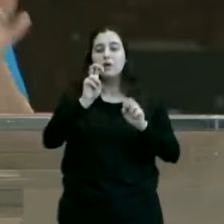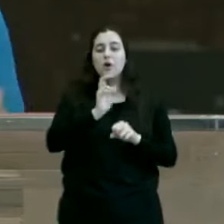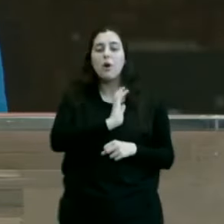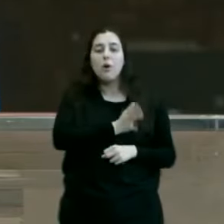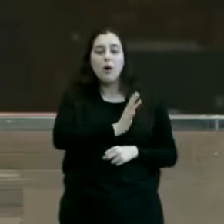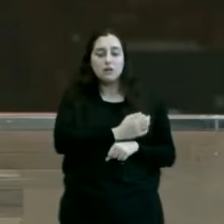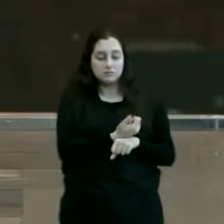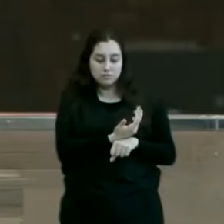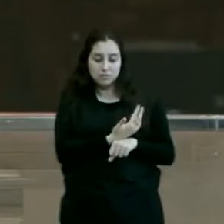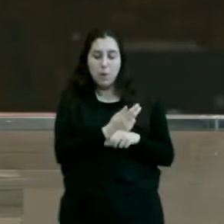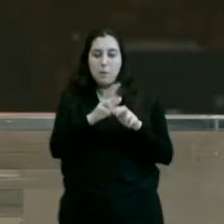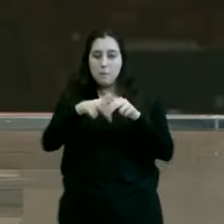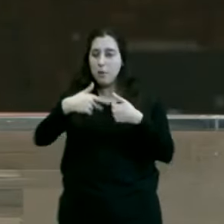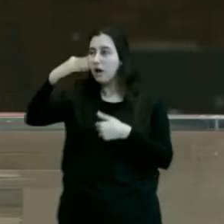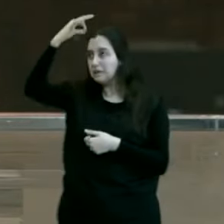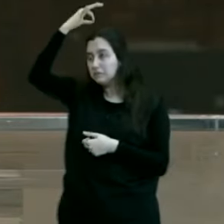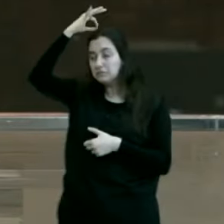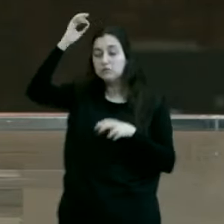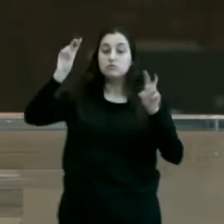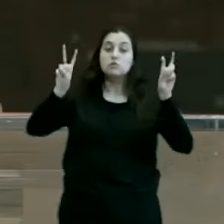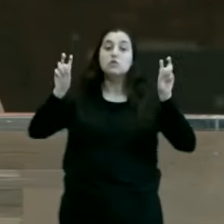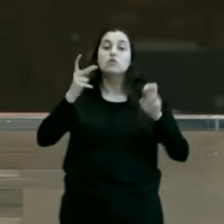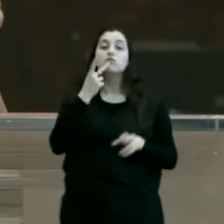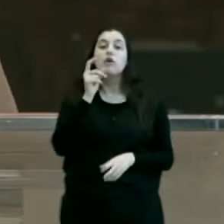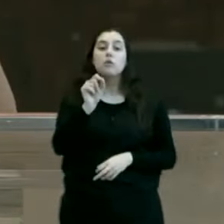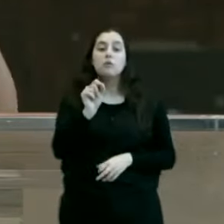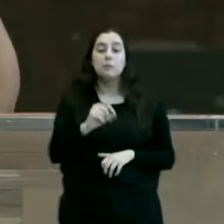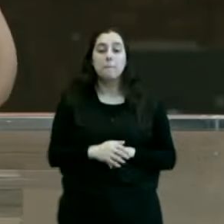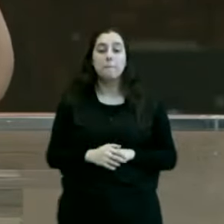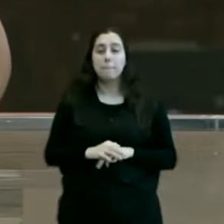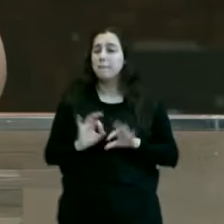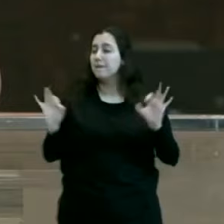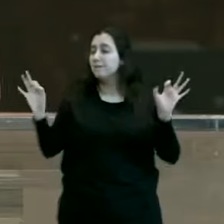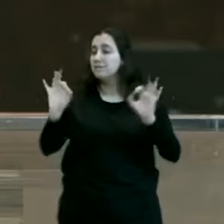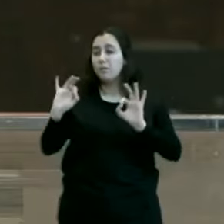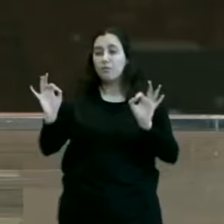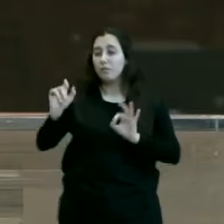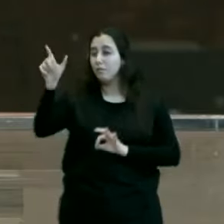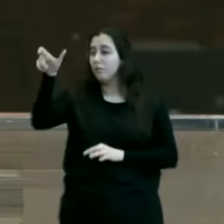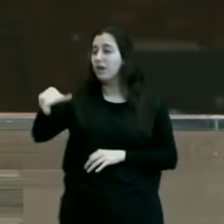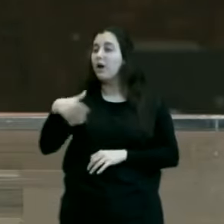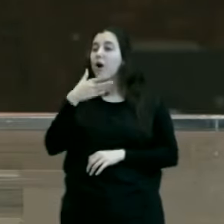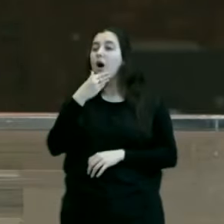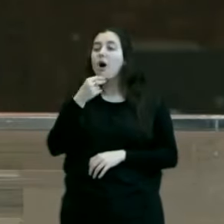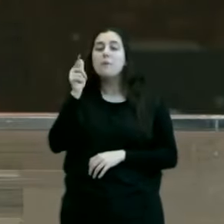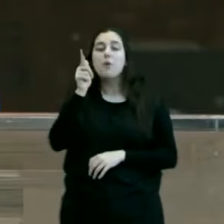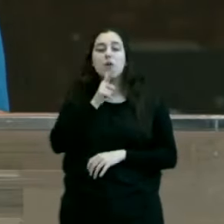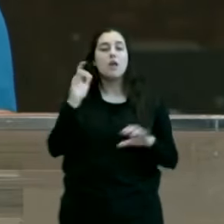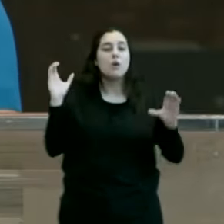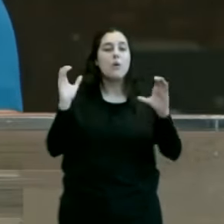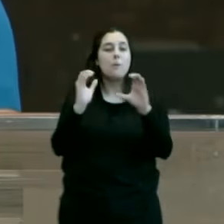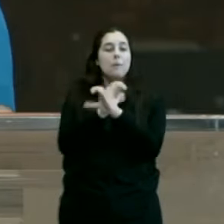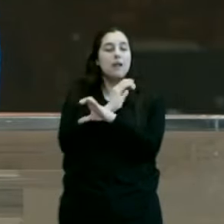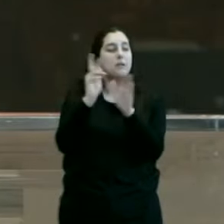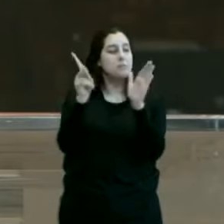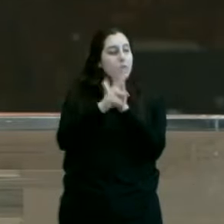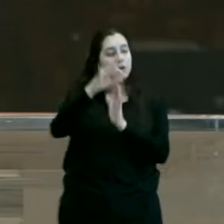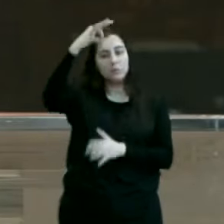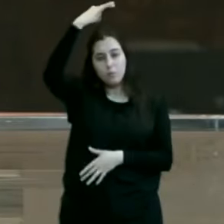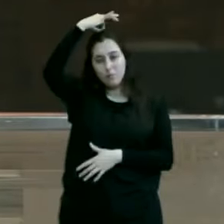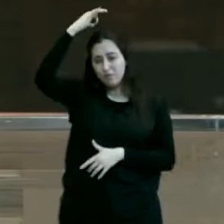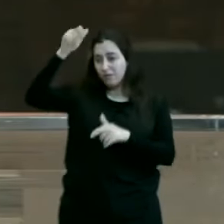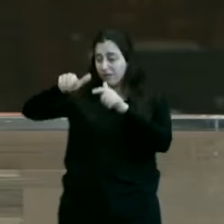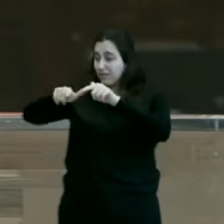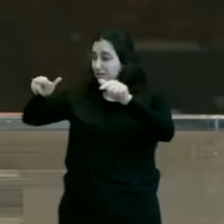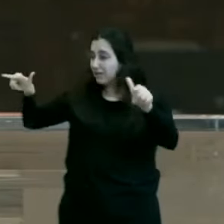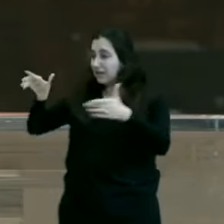que chamou muito a minha atenção foi: nenhum homem jamais conseguiu a plenitude do Espírito,